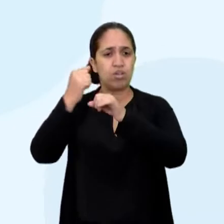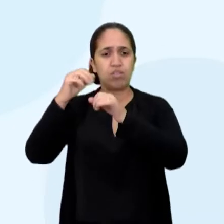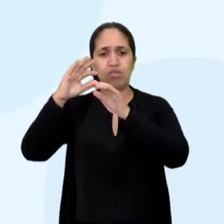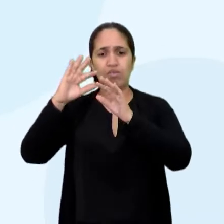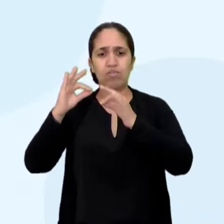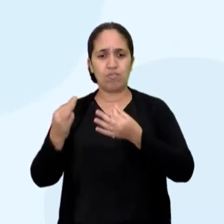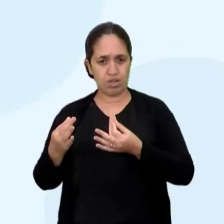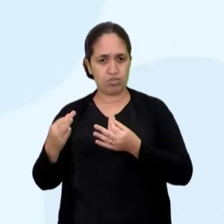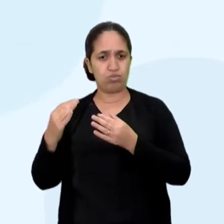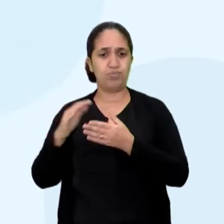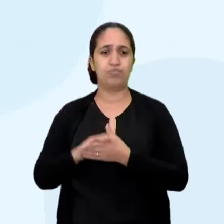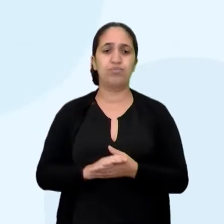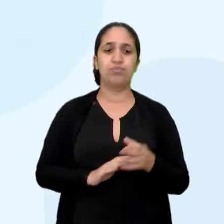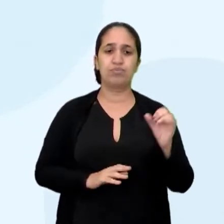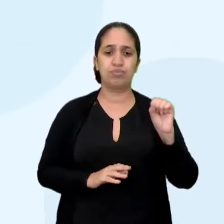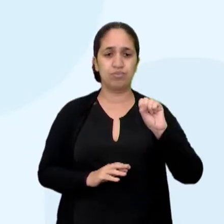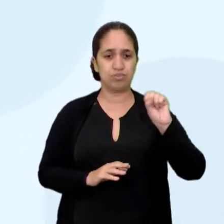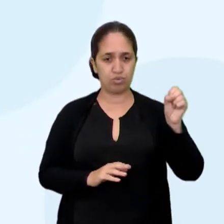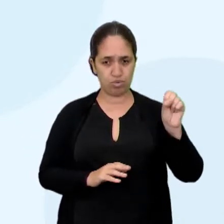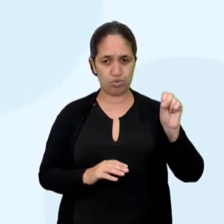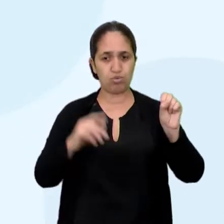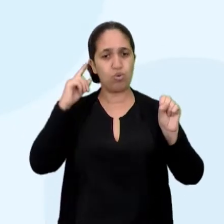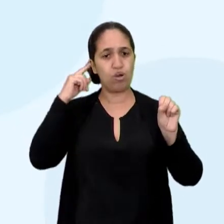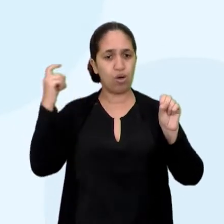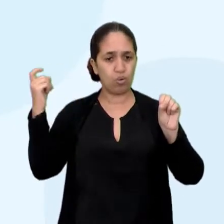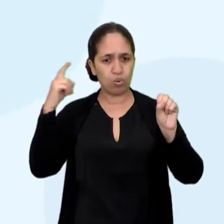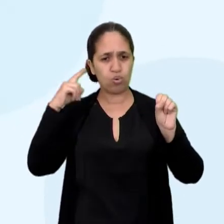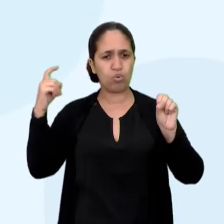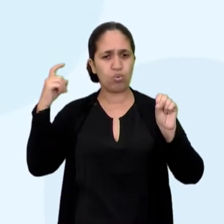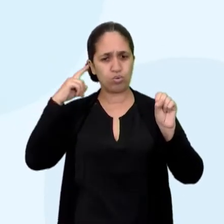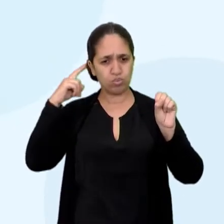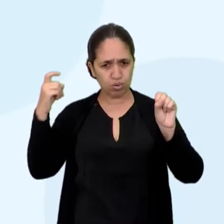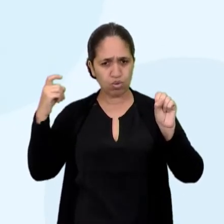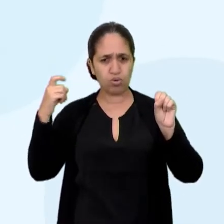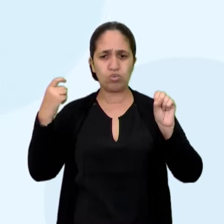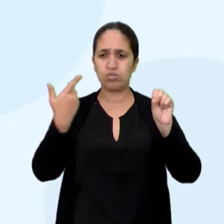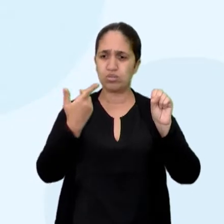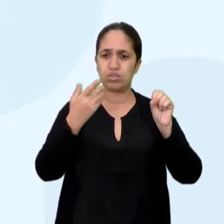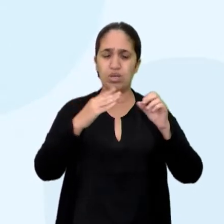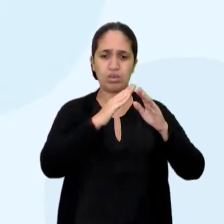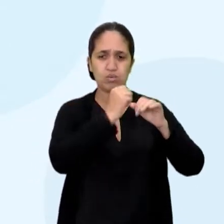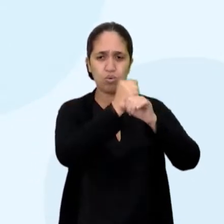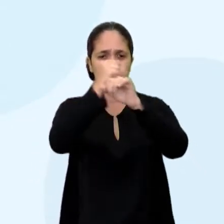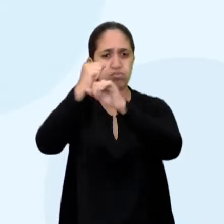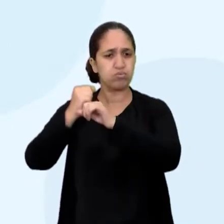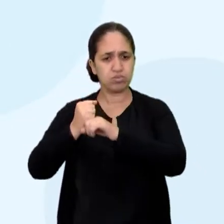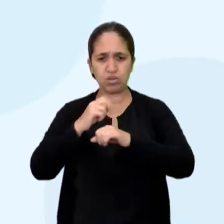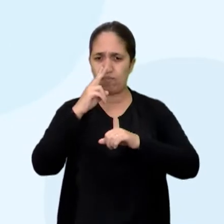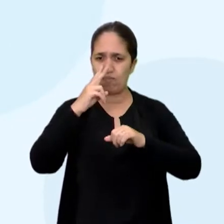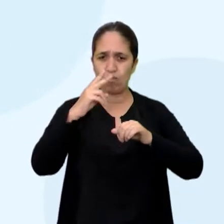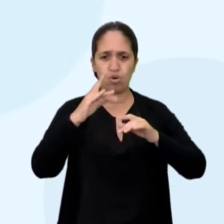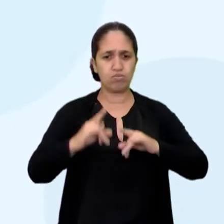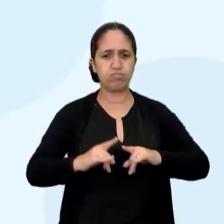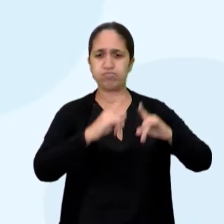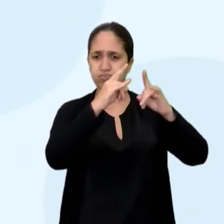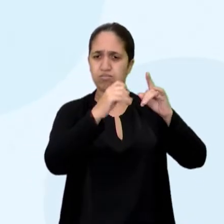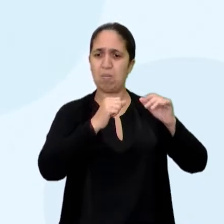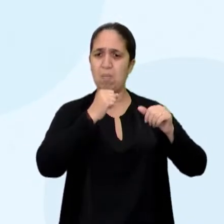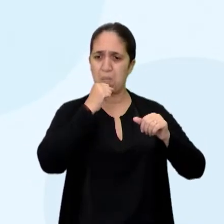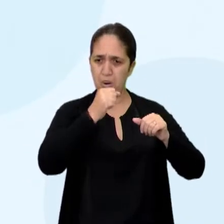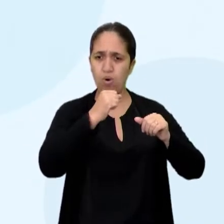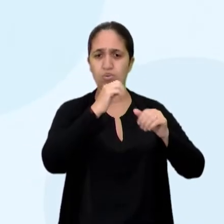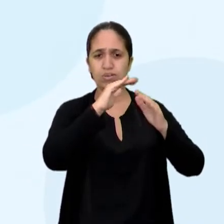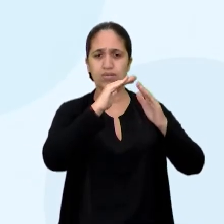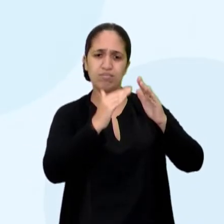frágeis. No 8, que é ruinoso, né? São danos acentuados em construções sólidas. Os edifícios de muita boa construção sofrem